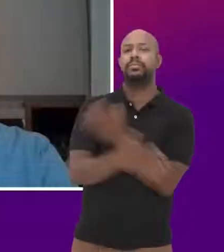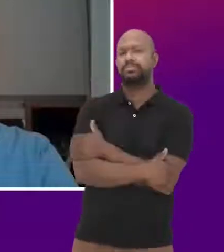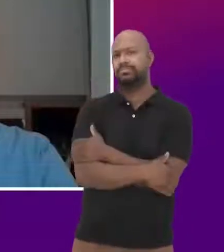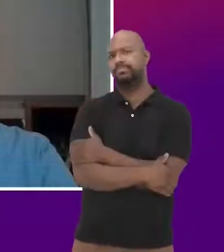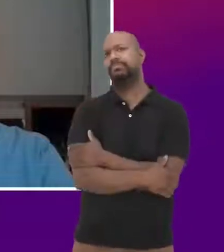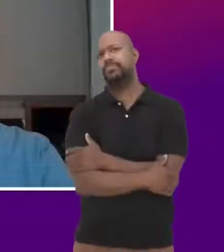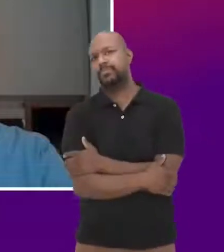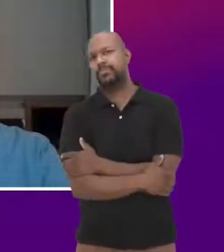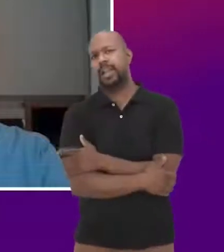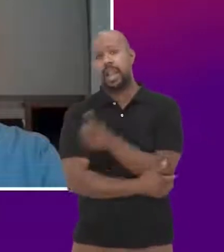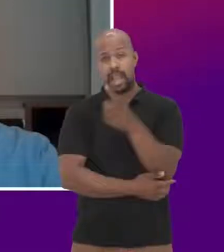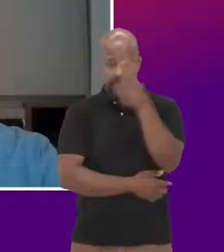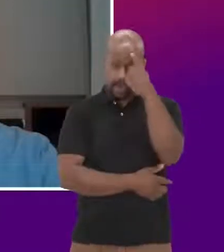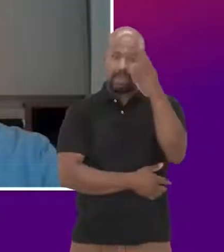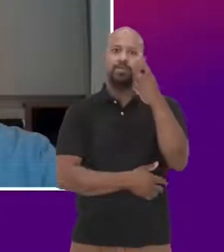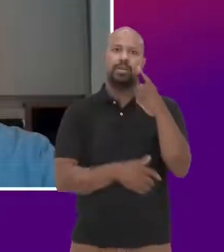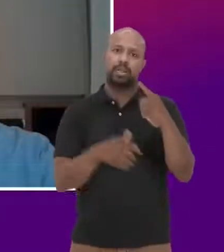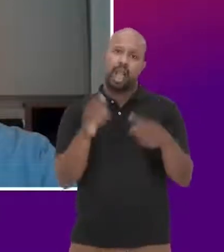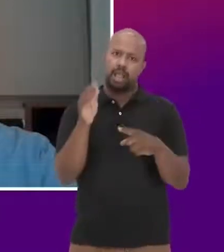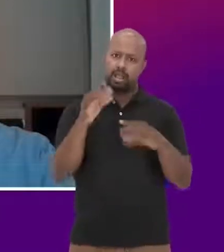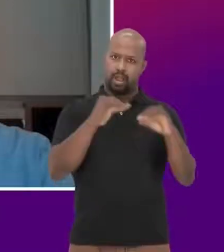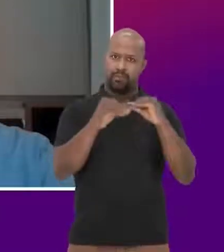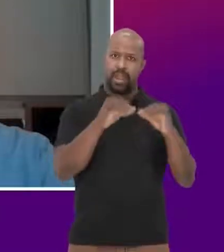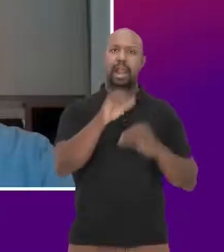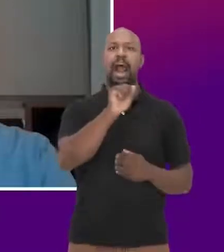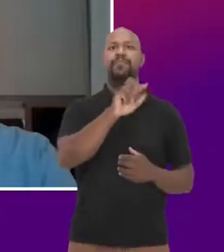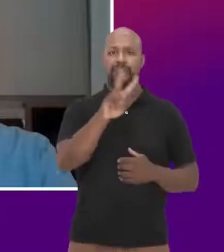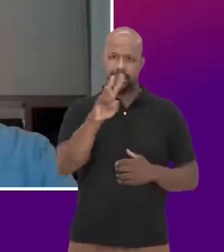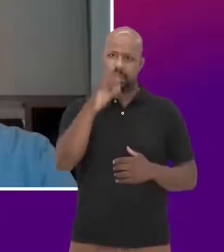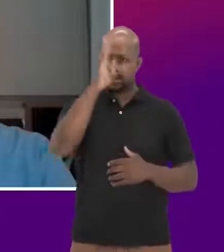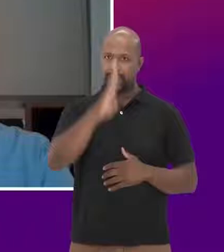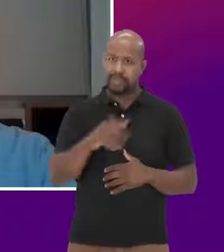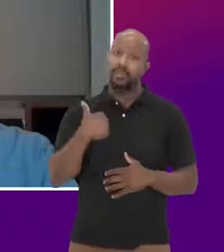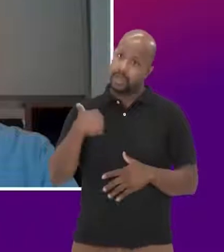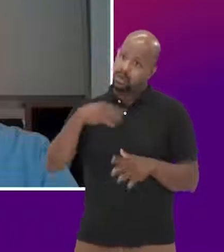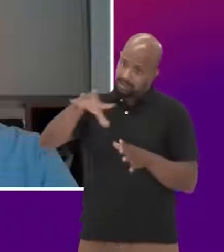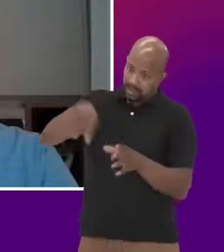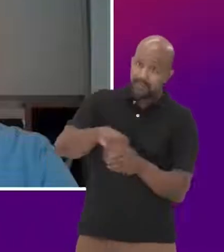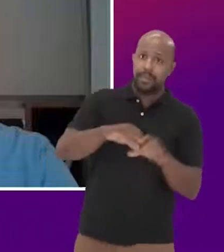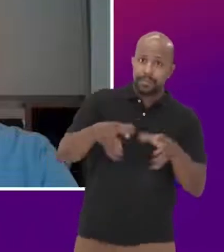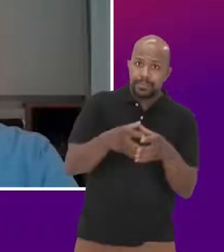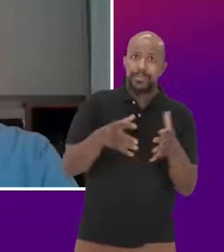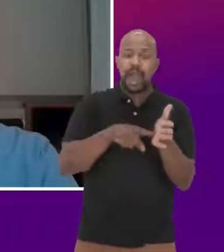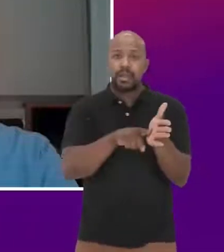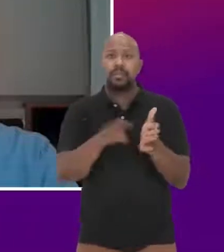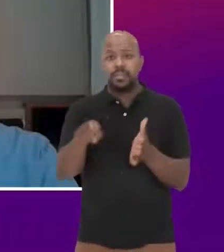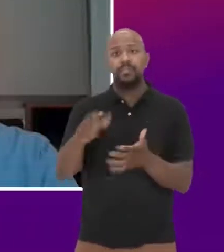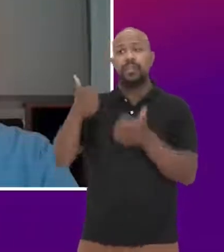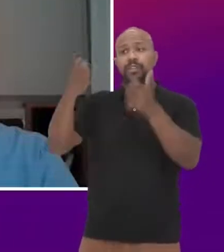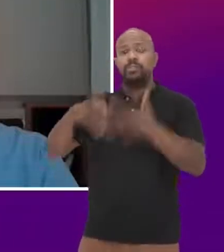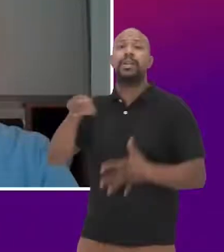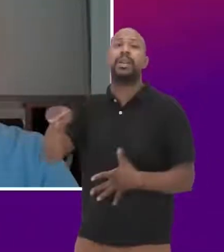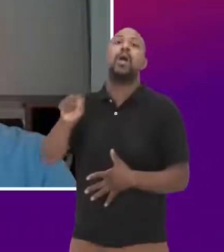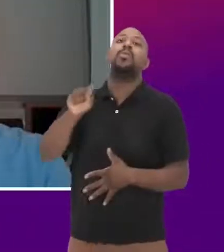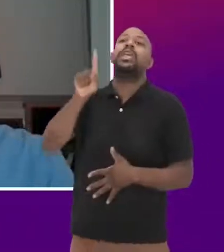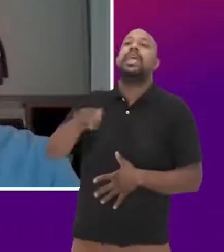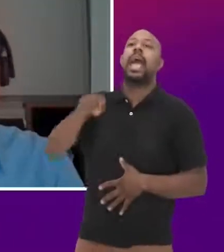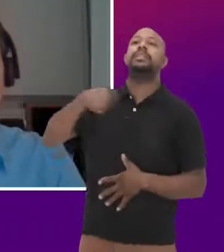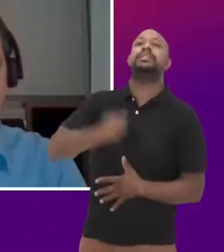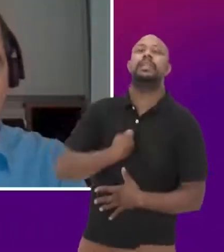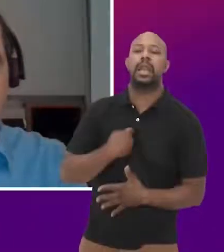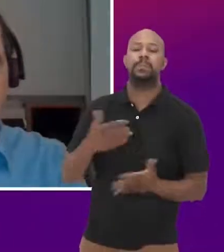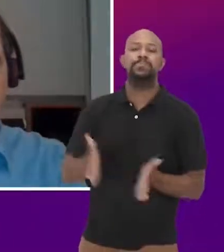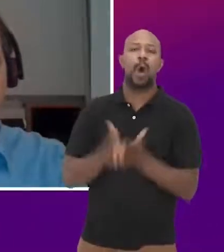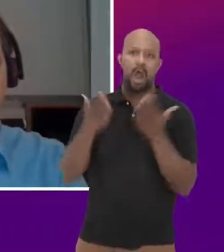de Avenida Brasil. Eu fiz parte da pesquisa de Avenida Brasil. Eu tive que explicar para os autores o que era ser